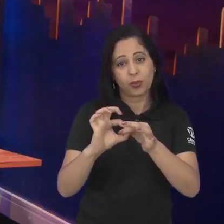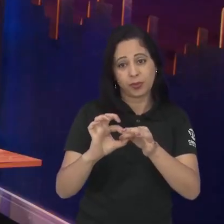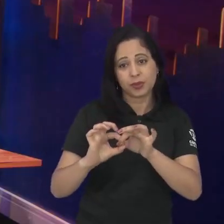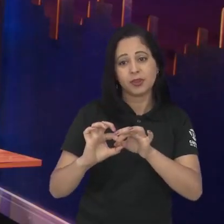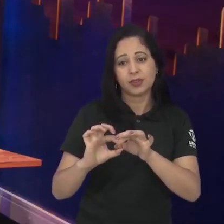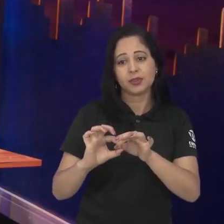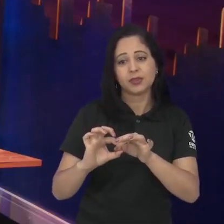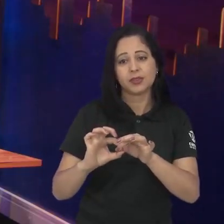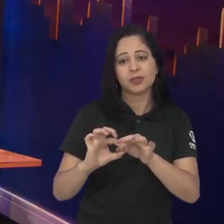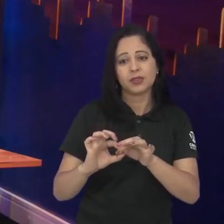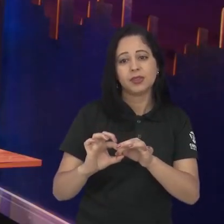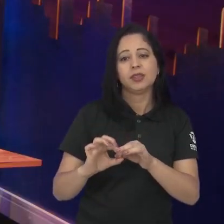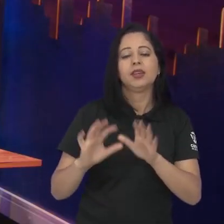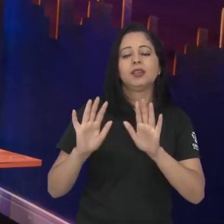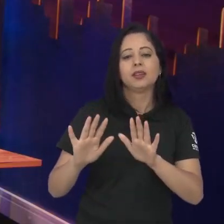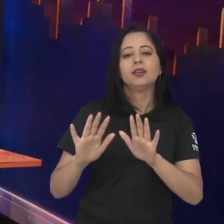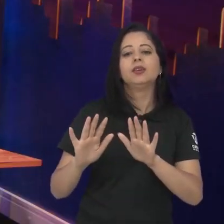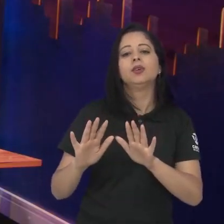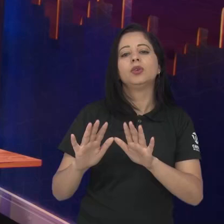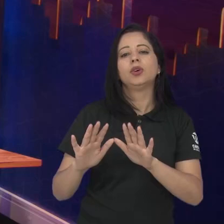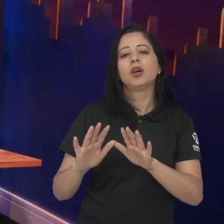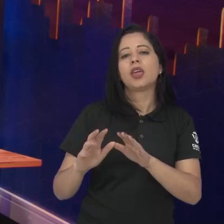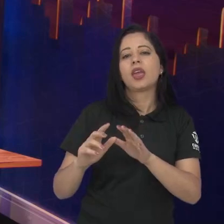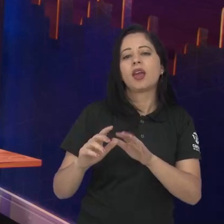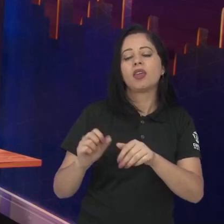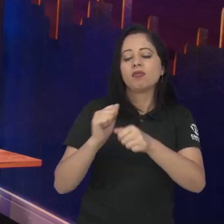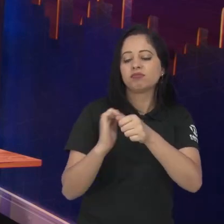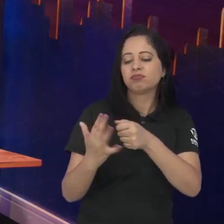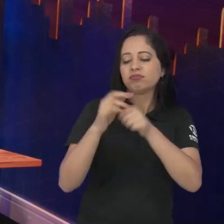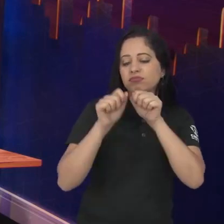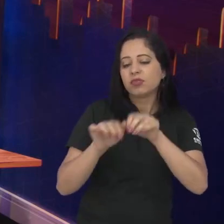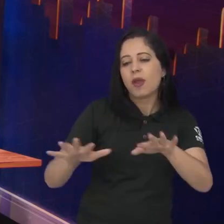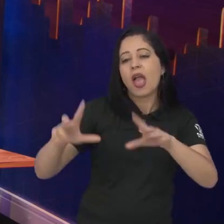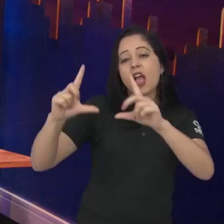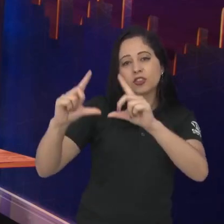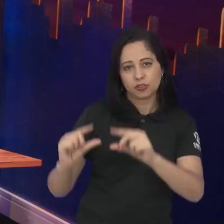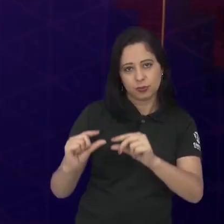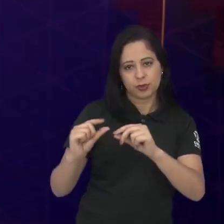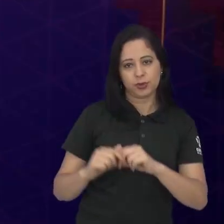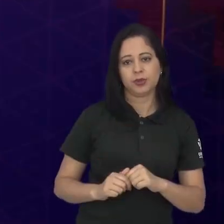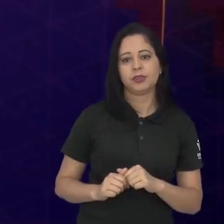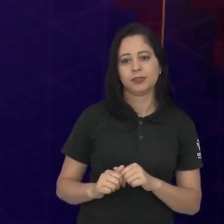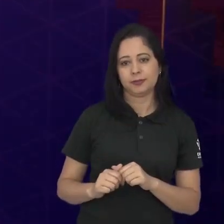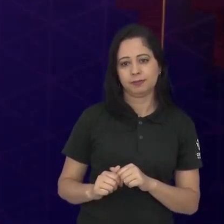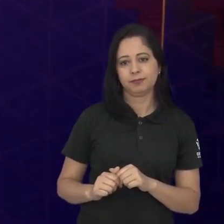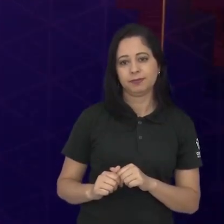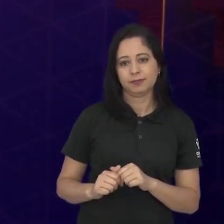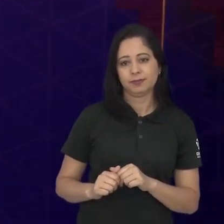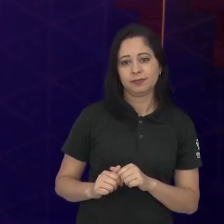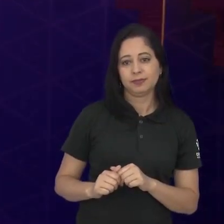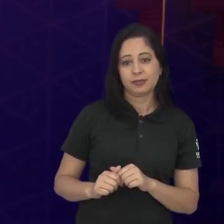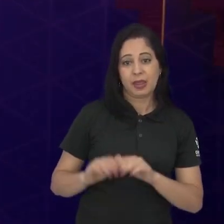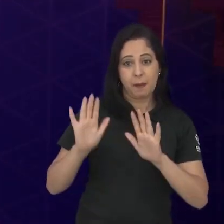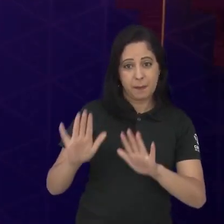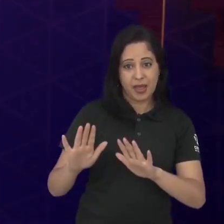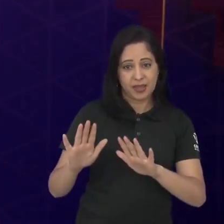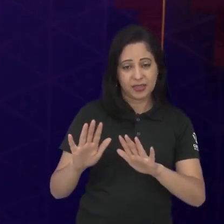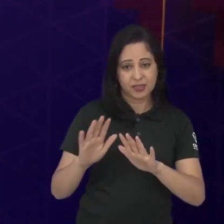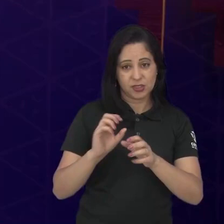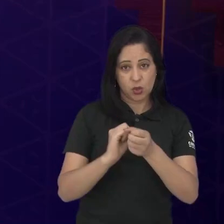né, e atenuar aí esse contágio. A gente conseguiu superar. Apesar de a gente não